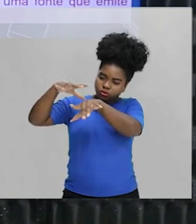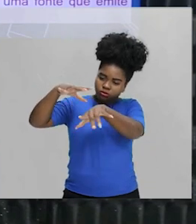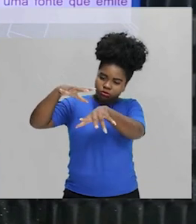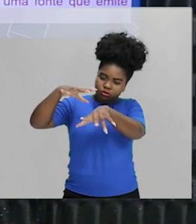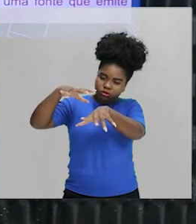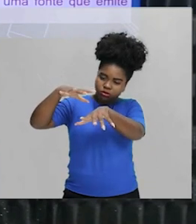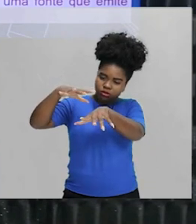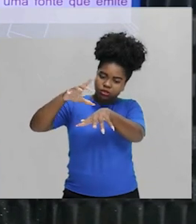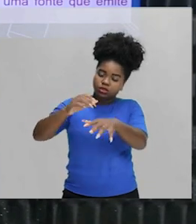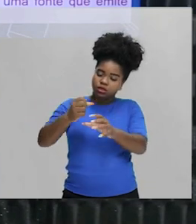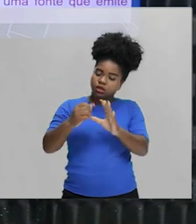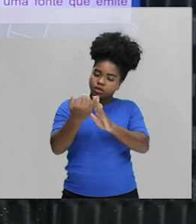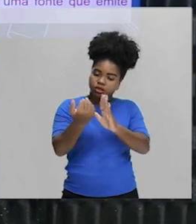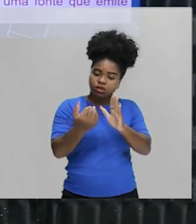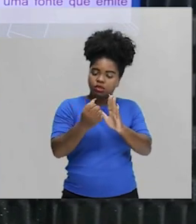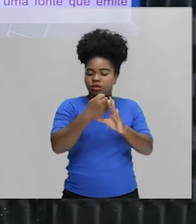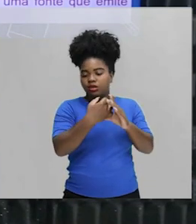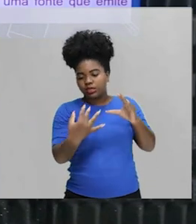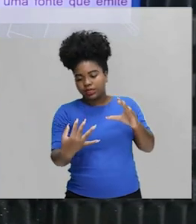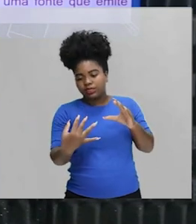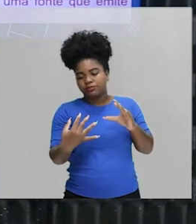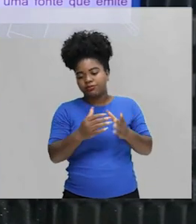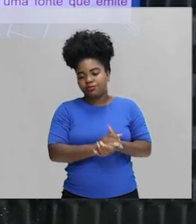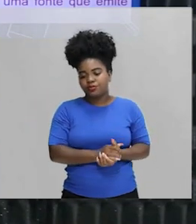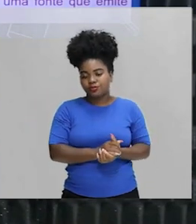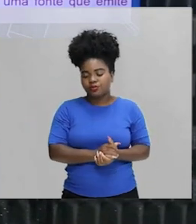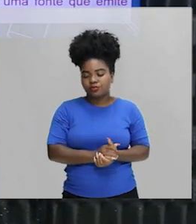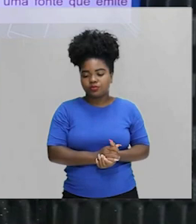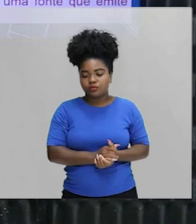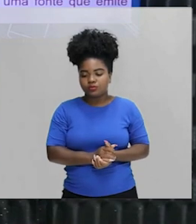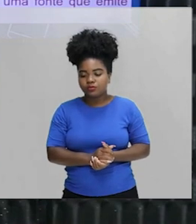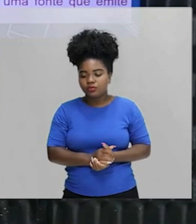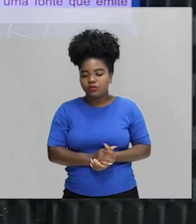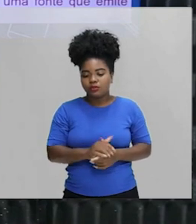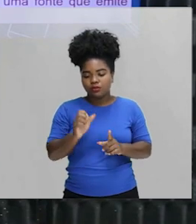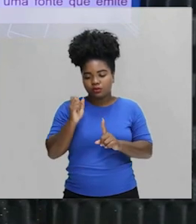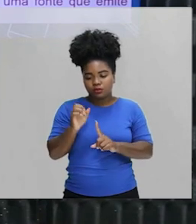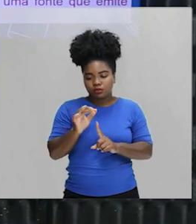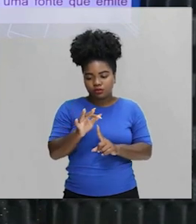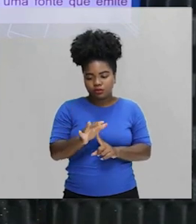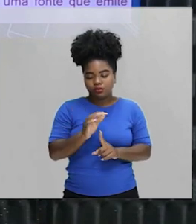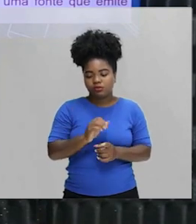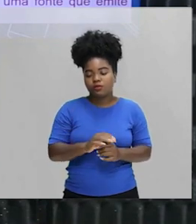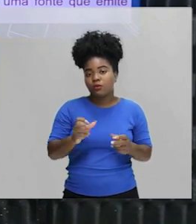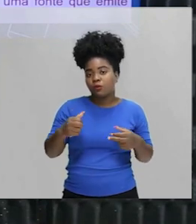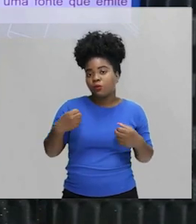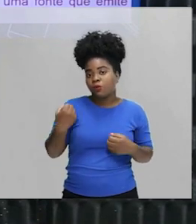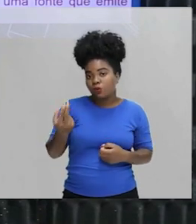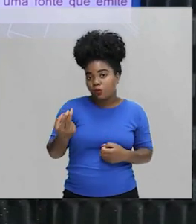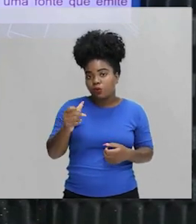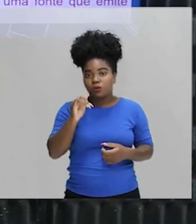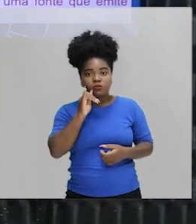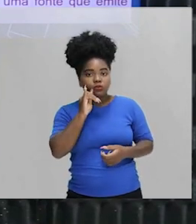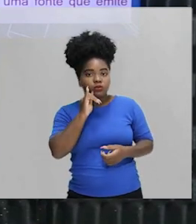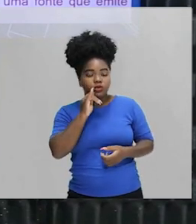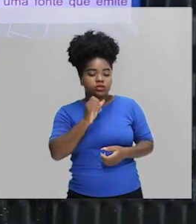vai a característica daqu né que está sendo a fonte de luz que vai ser os gases certo ou por exemplo se você